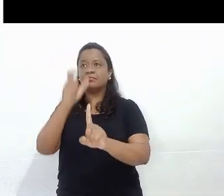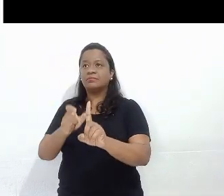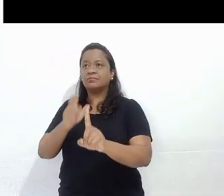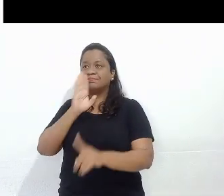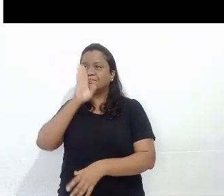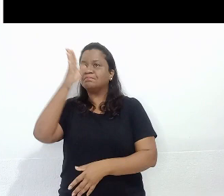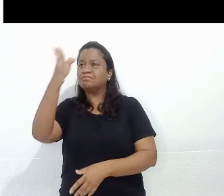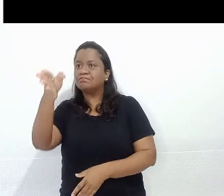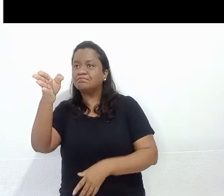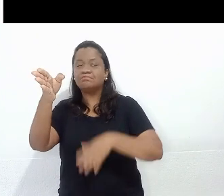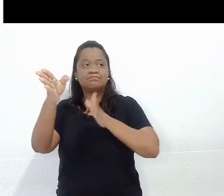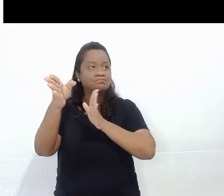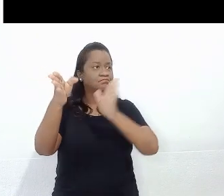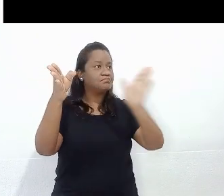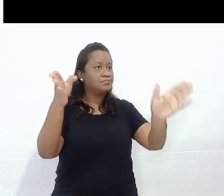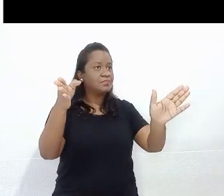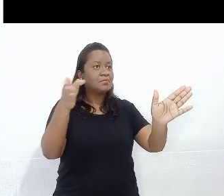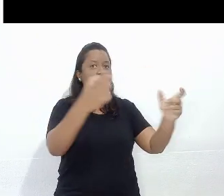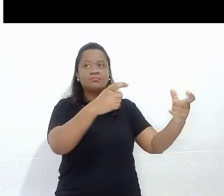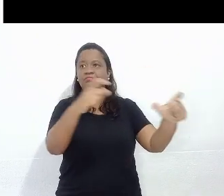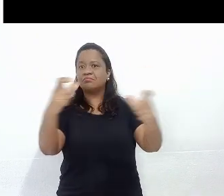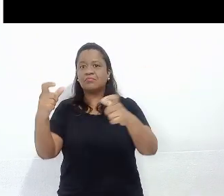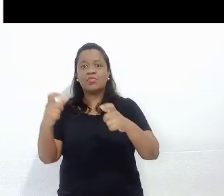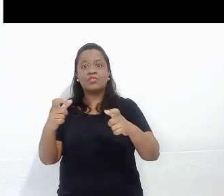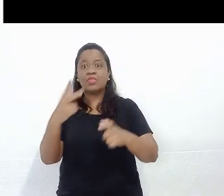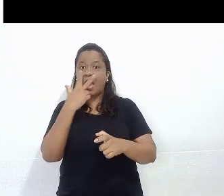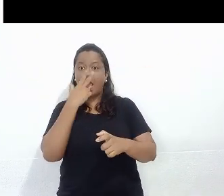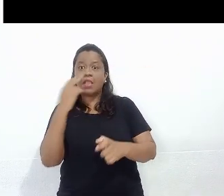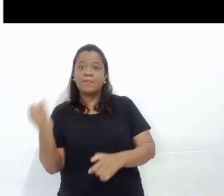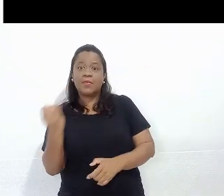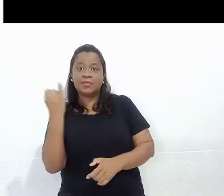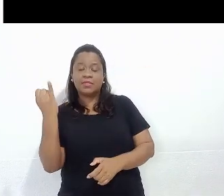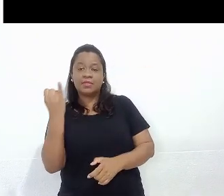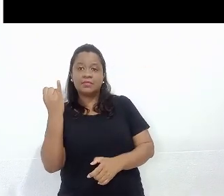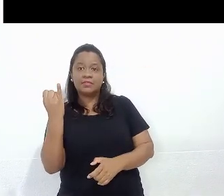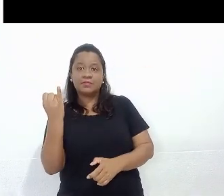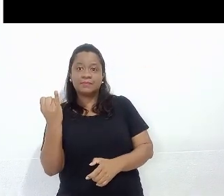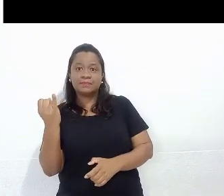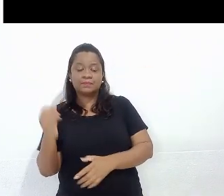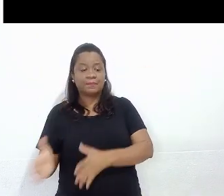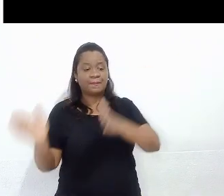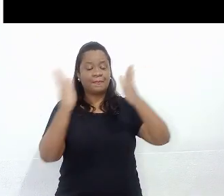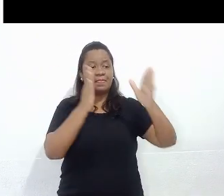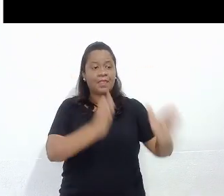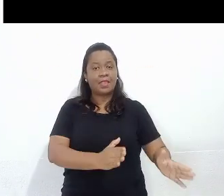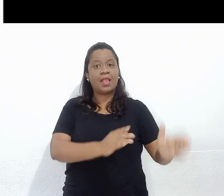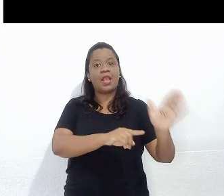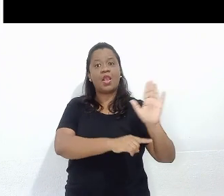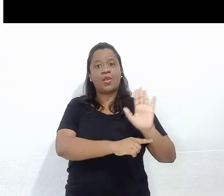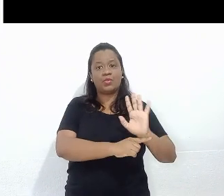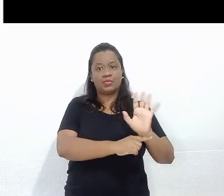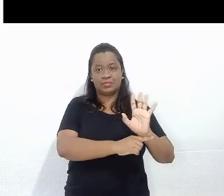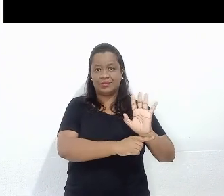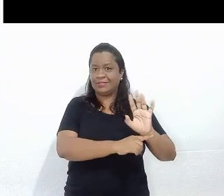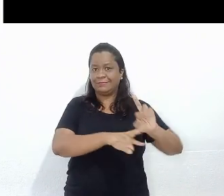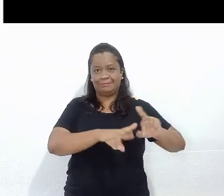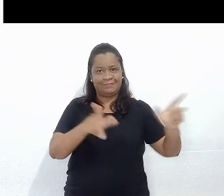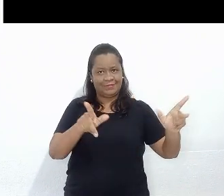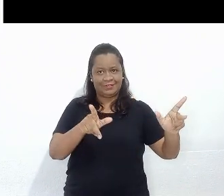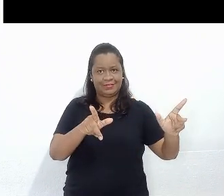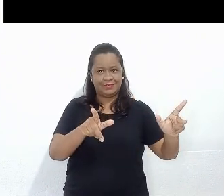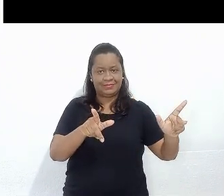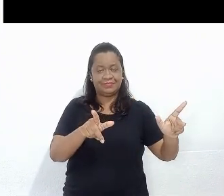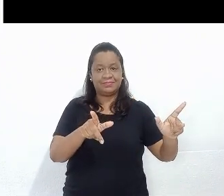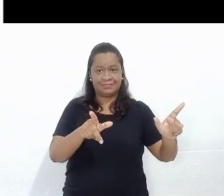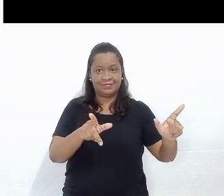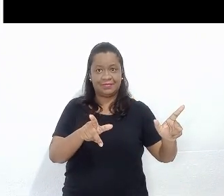para onde você acha que é importante. Tá? No cinema já é um pouquinho diferente, porque no cinema você direciona o